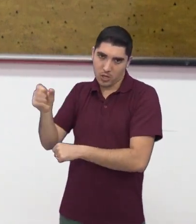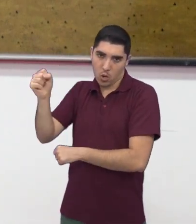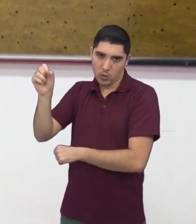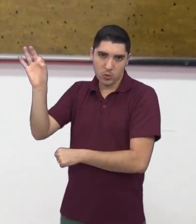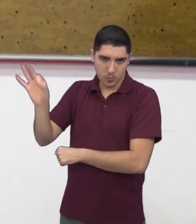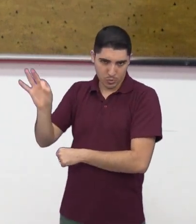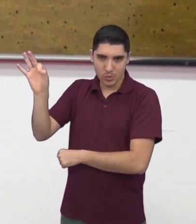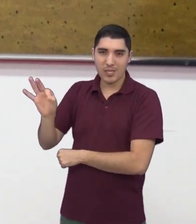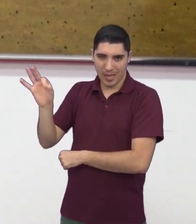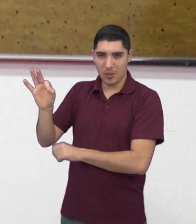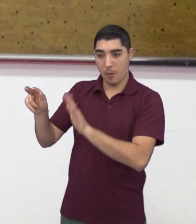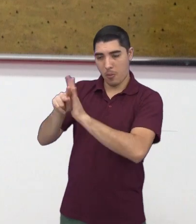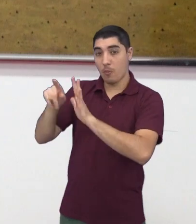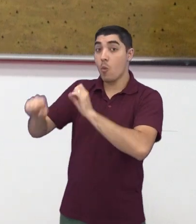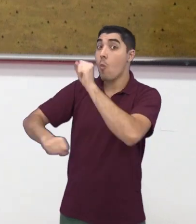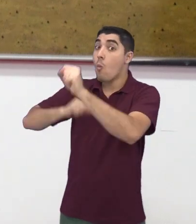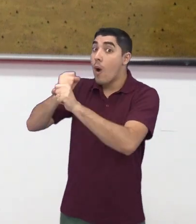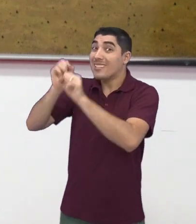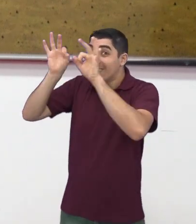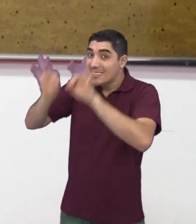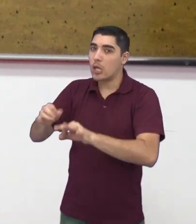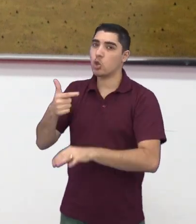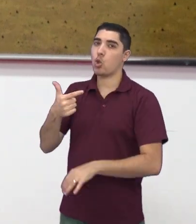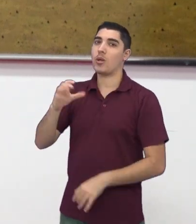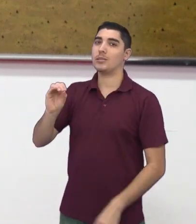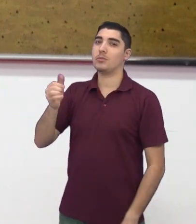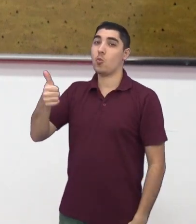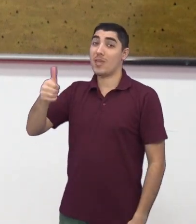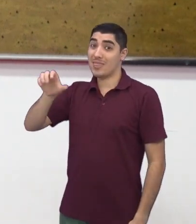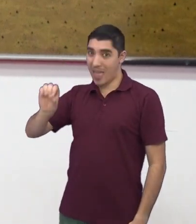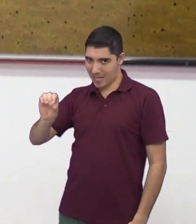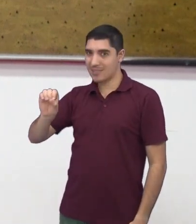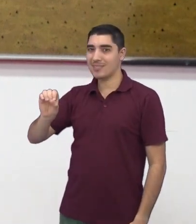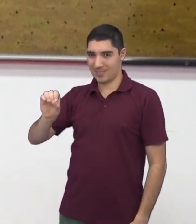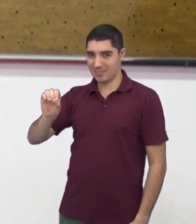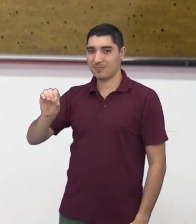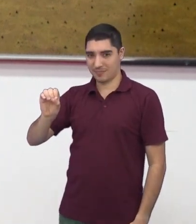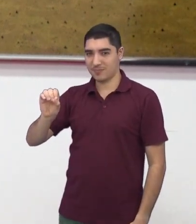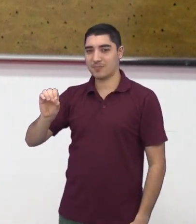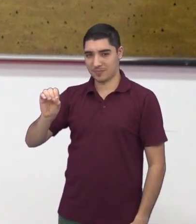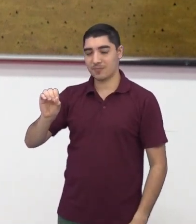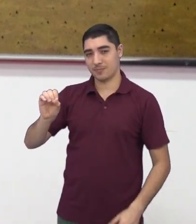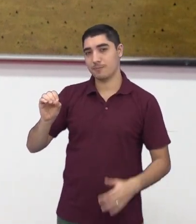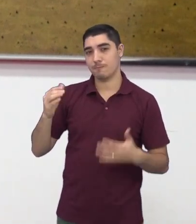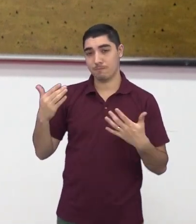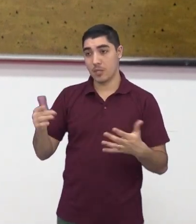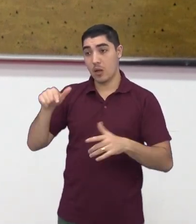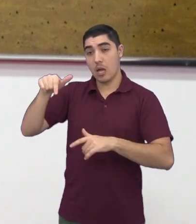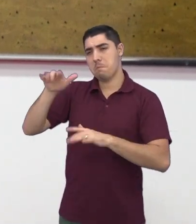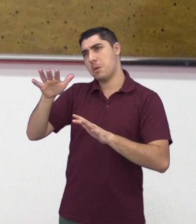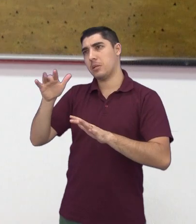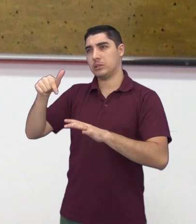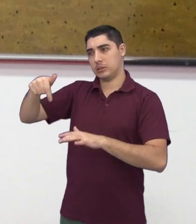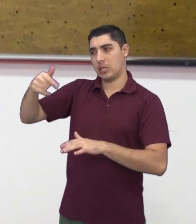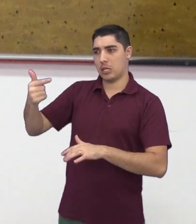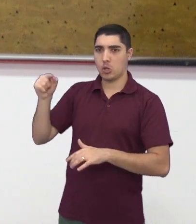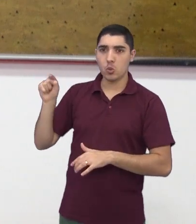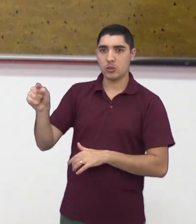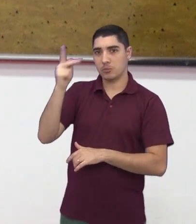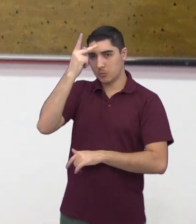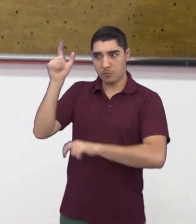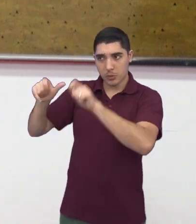população joseense, no ano de 2010, a gente tinha, então, aproximadamente 62 mil pessoas que faziam parte da